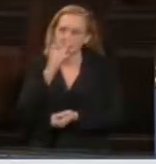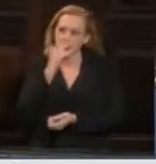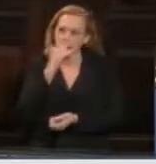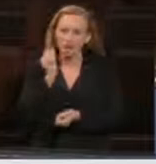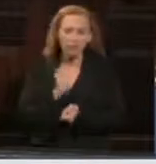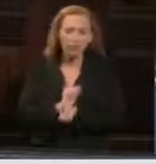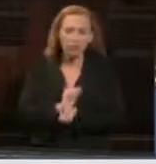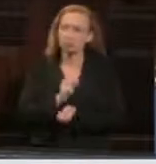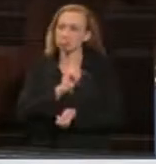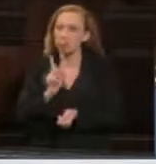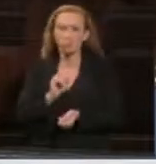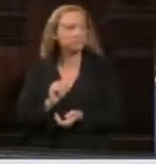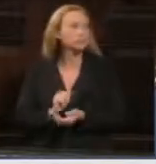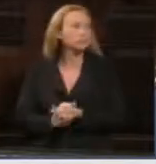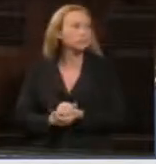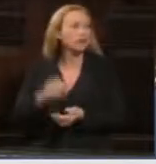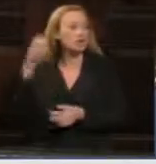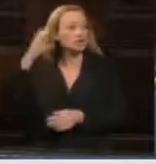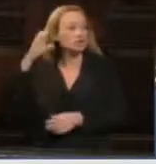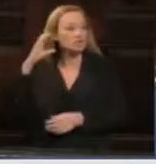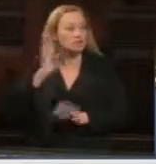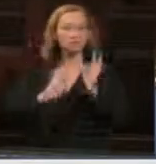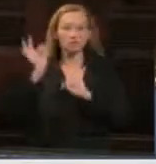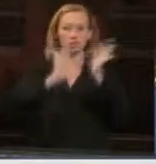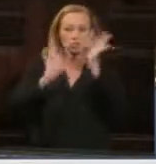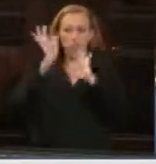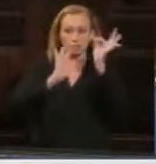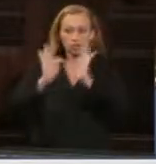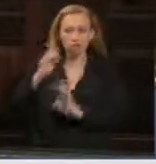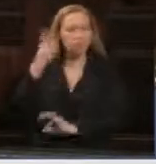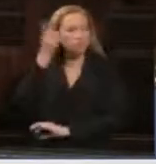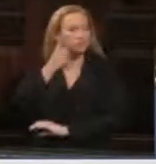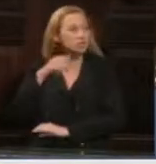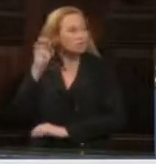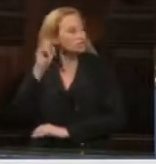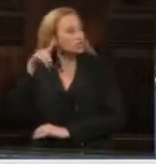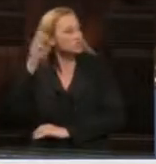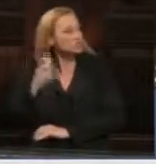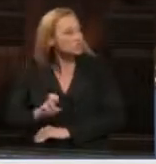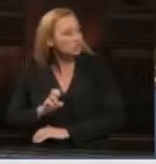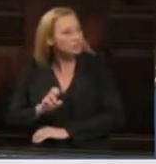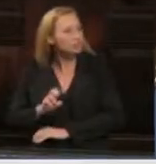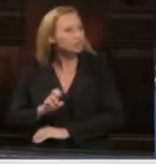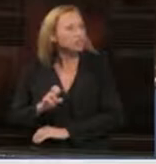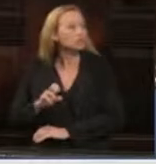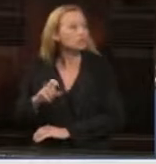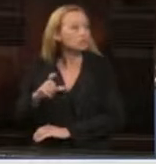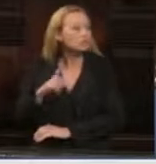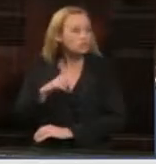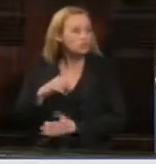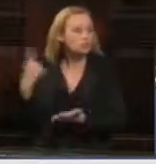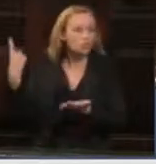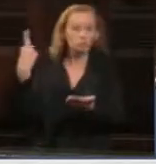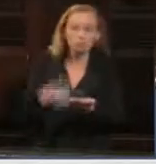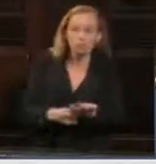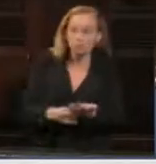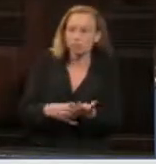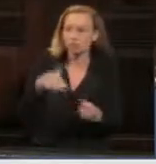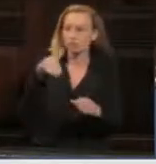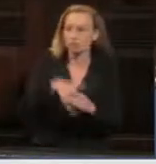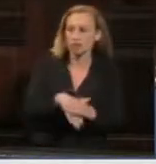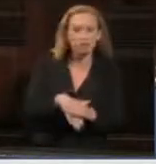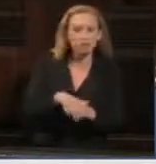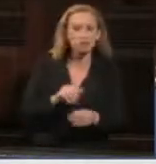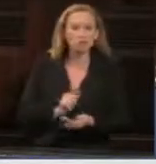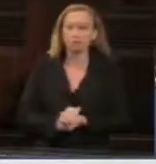que a comissão de ciência e tecnologia deputado alexandre no plock também tem uma um compromisso e uma vocação para lidar